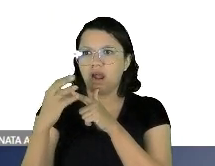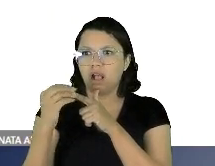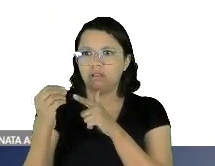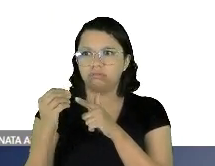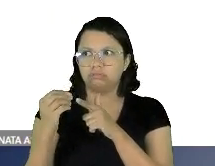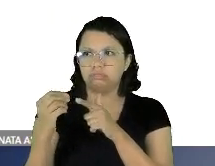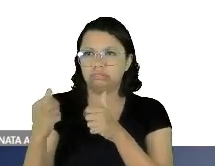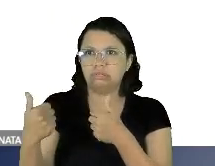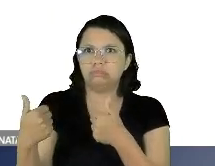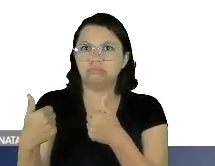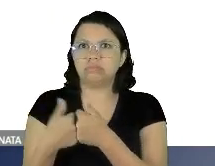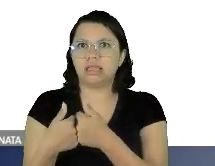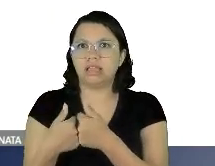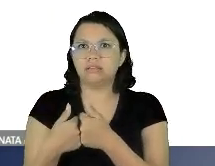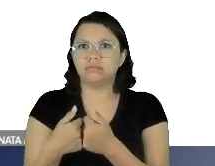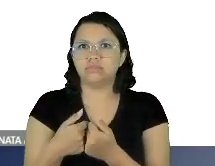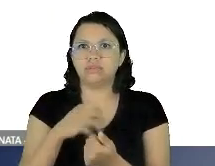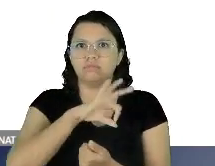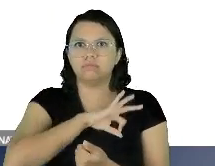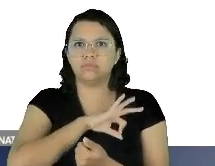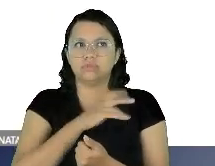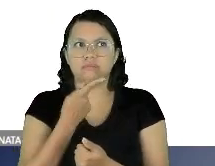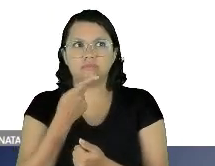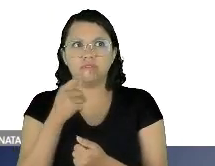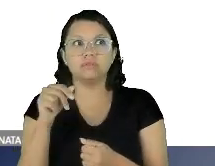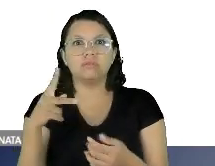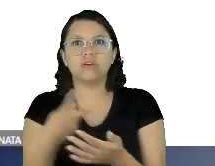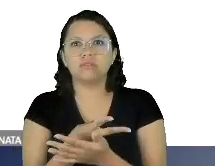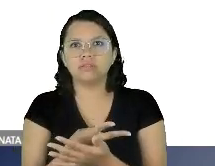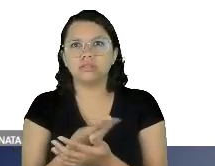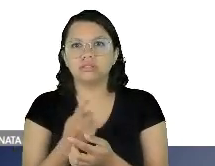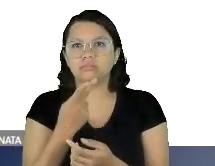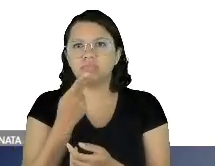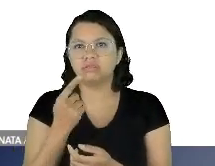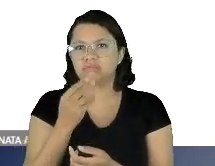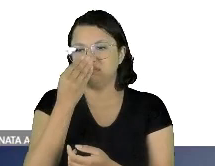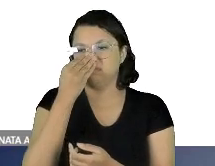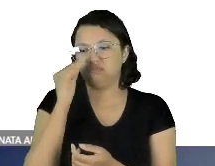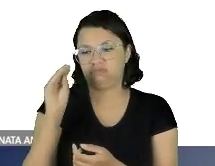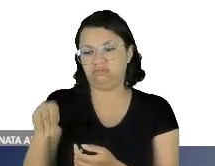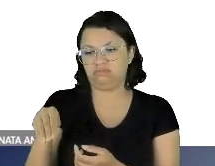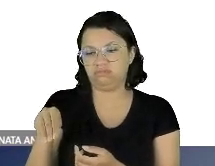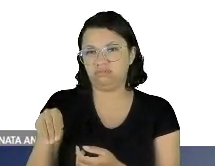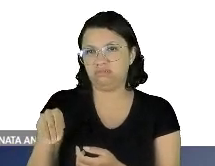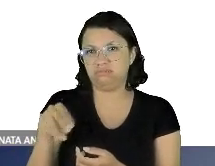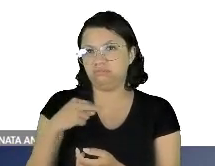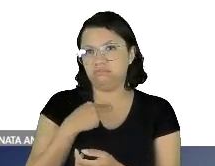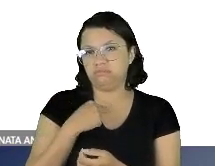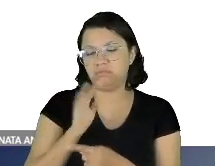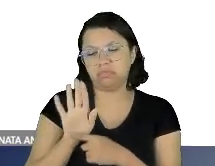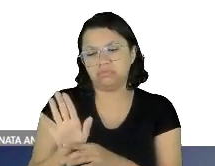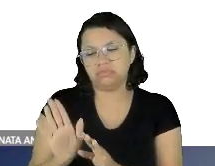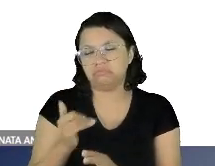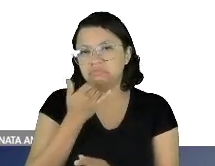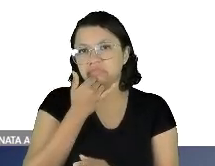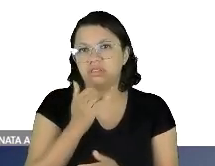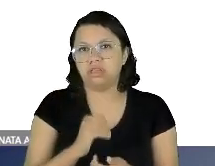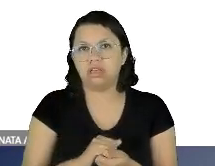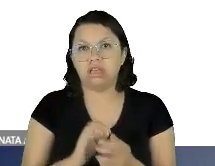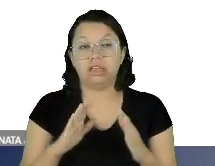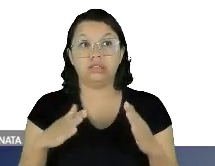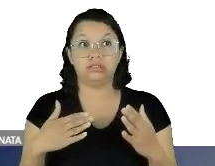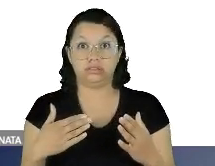para falar para ele o que estava acontecendo. Só que ele não deu bola e disse que não podia ajudar. Então a gente